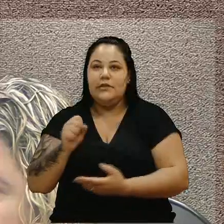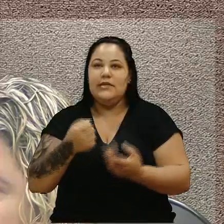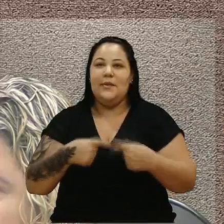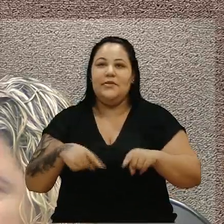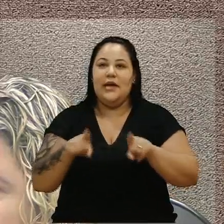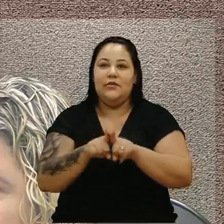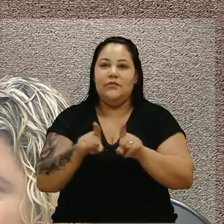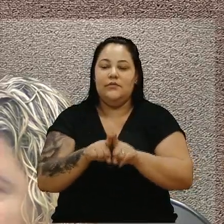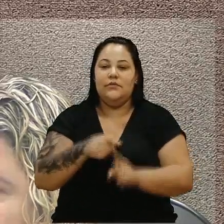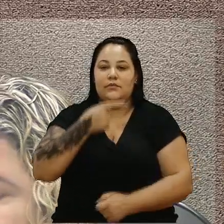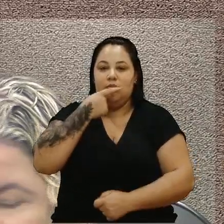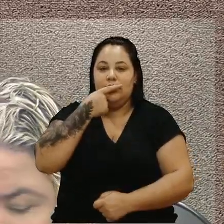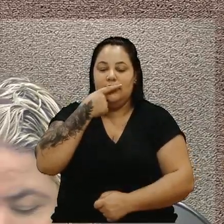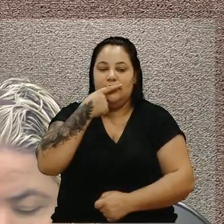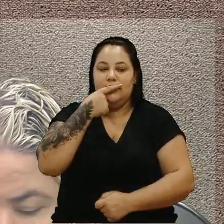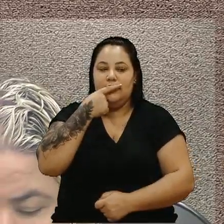nos